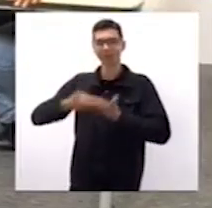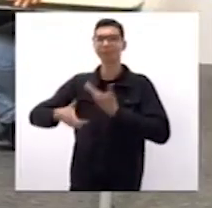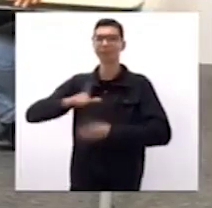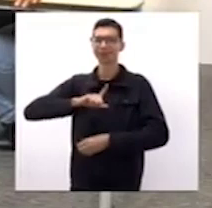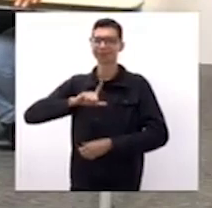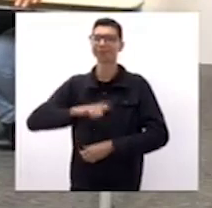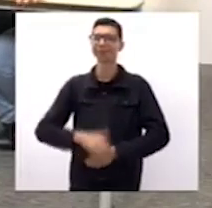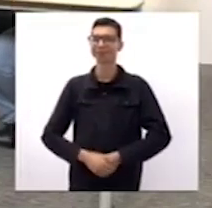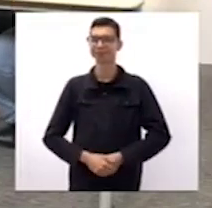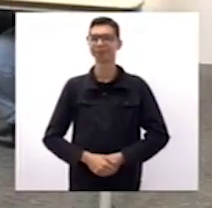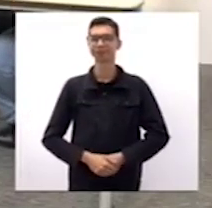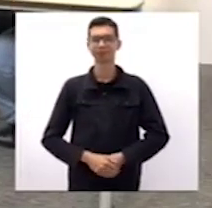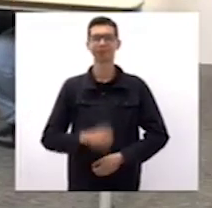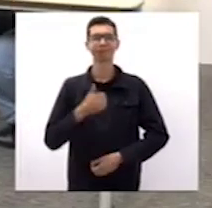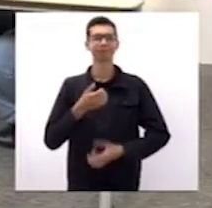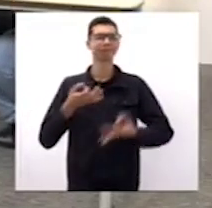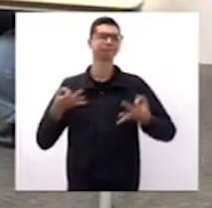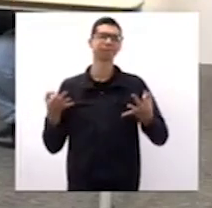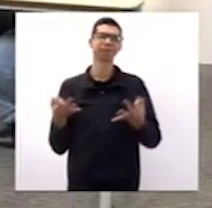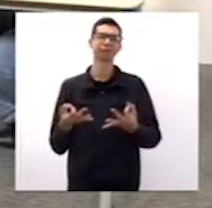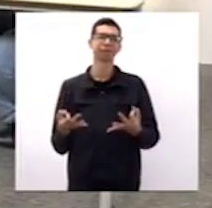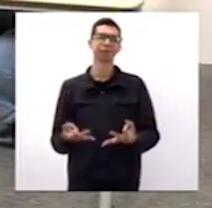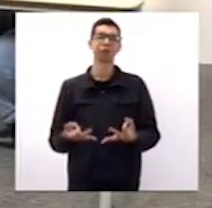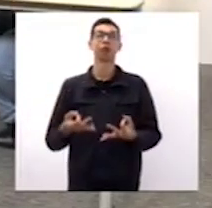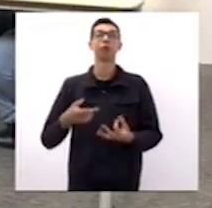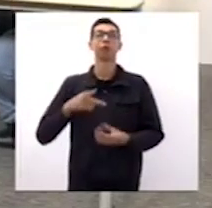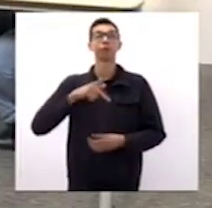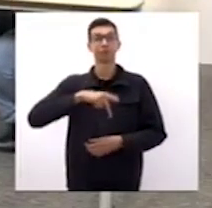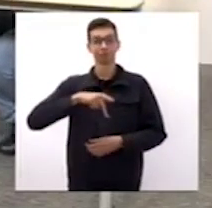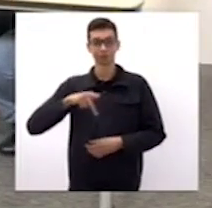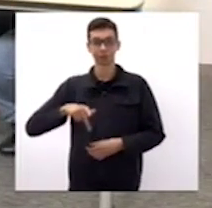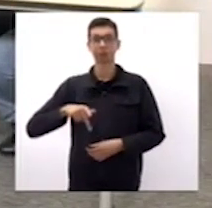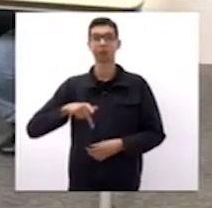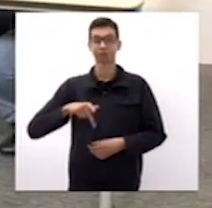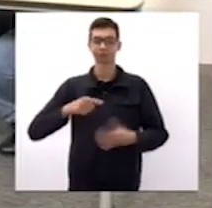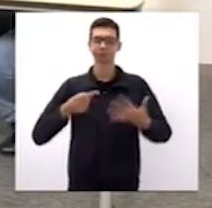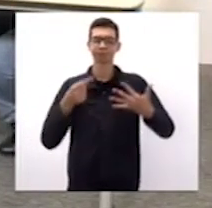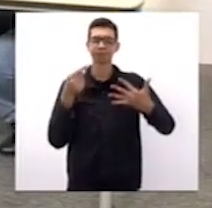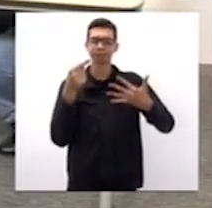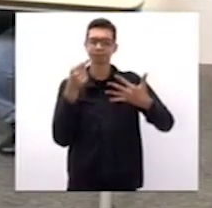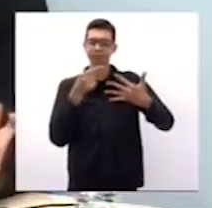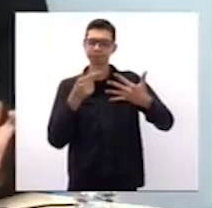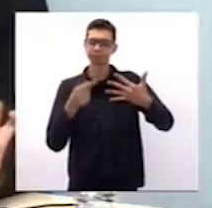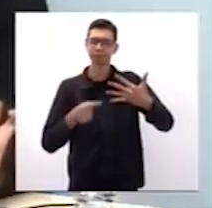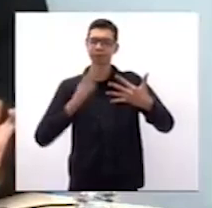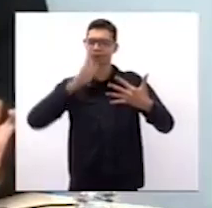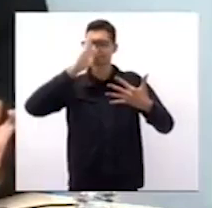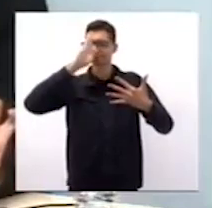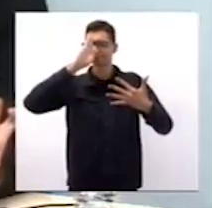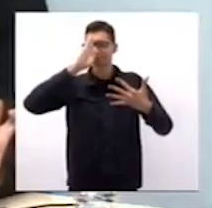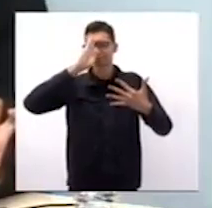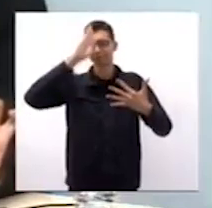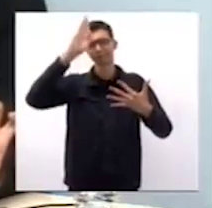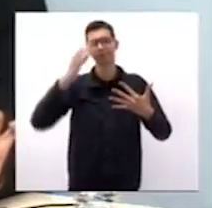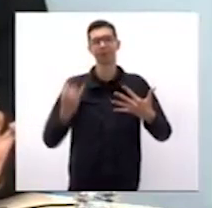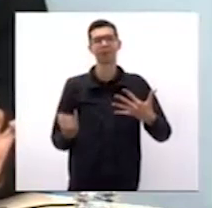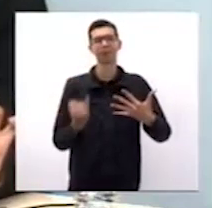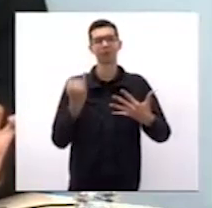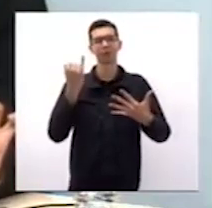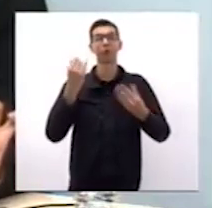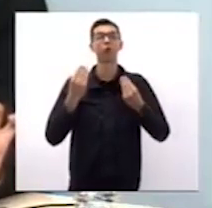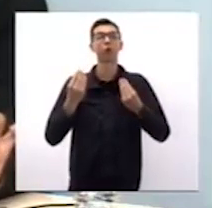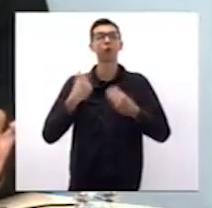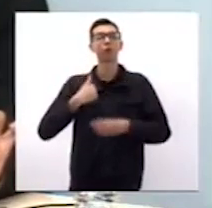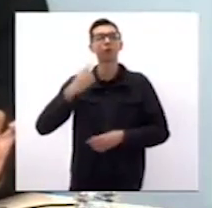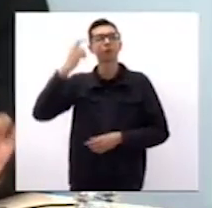Perfeito. Os professores tocaram em pontos importantíssimos, né? Para eu pensar esse espaço ser ressignificado,